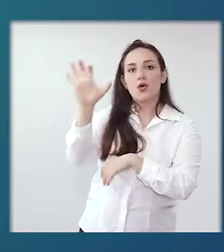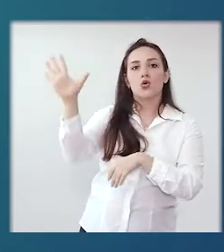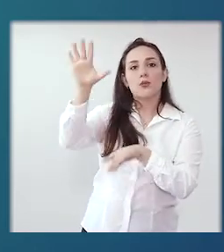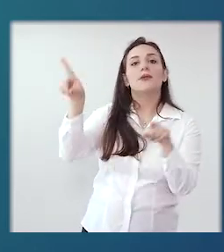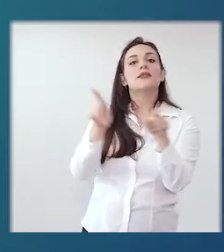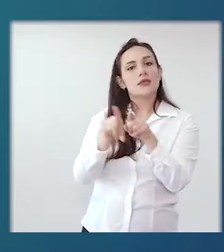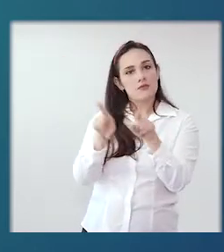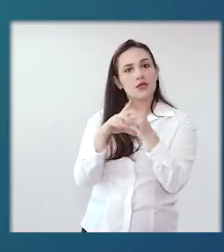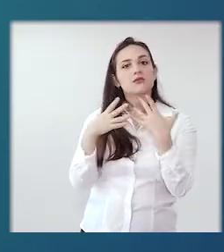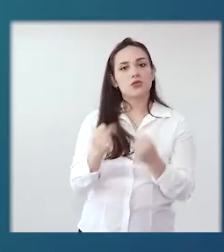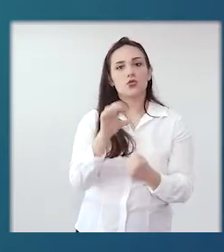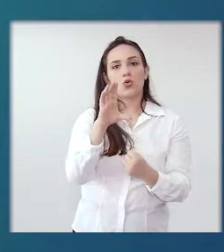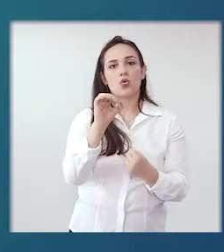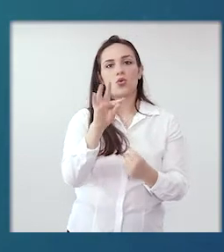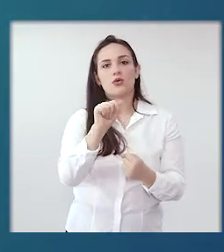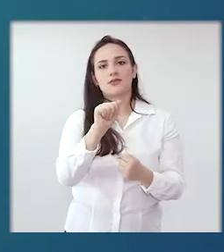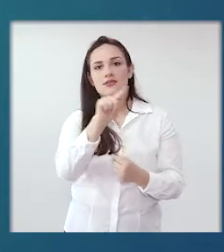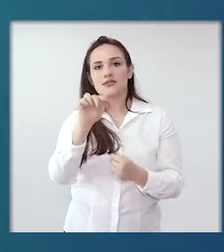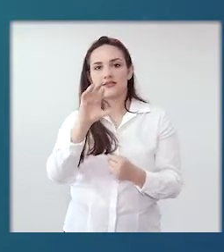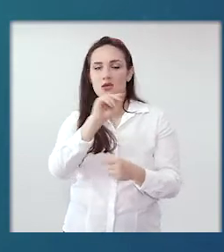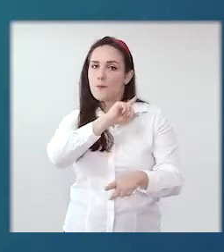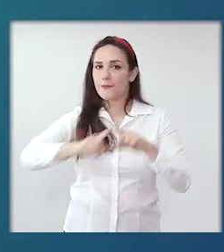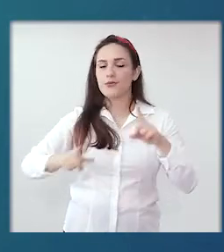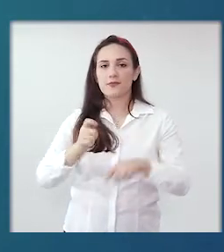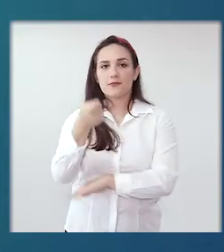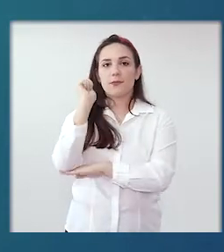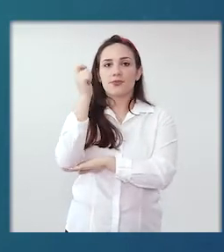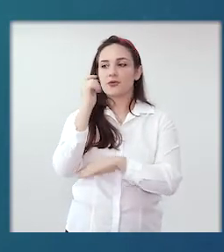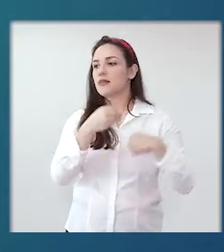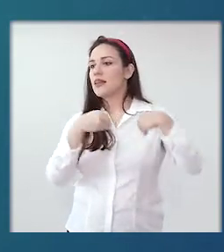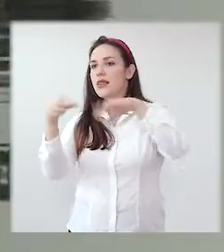adotaram políticas de cota zero para a captura e transporte de